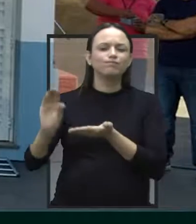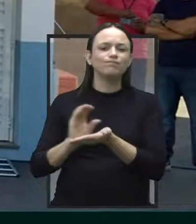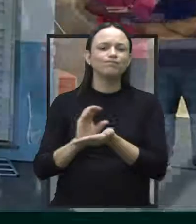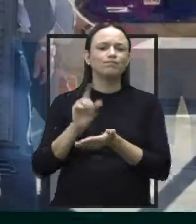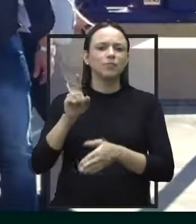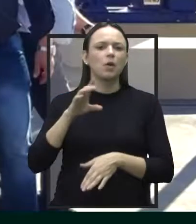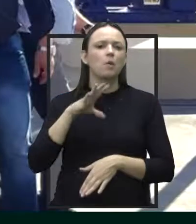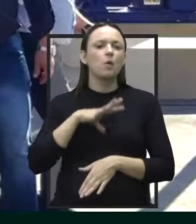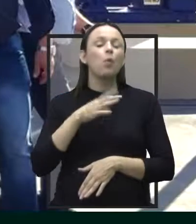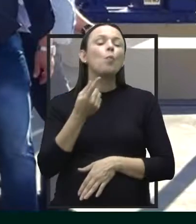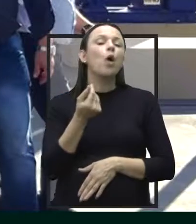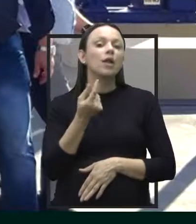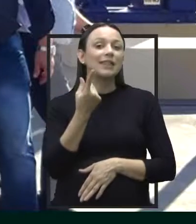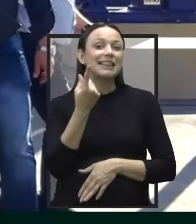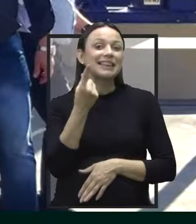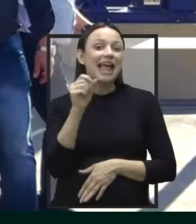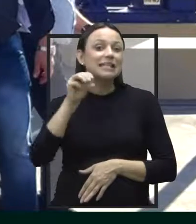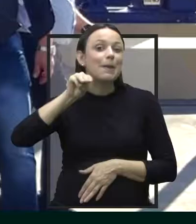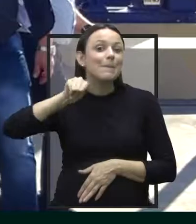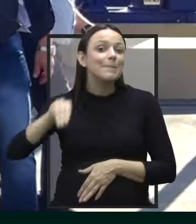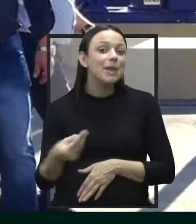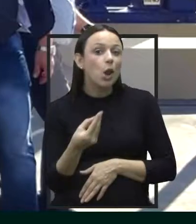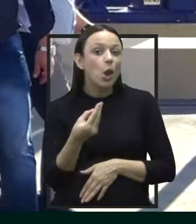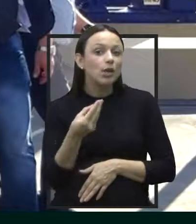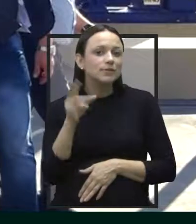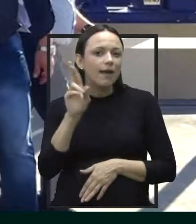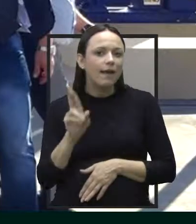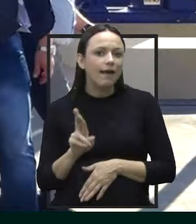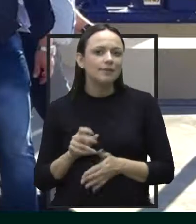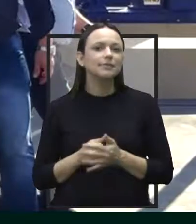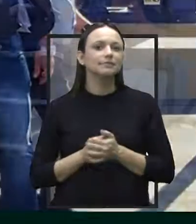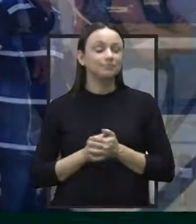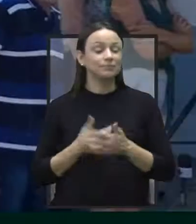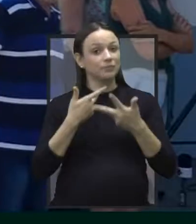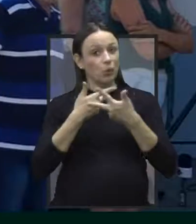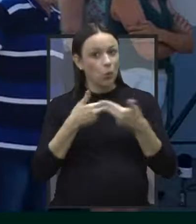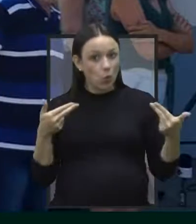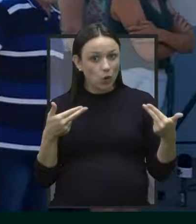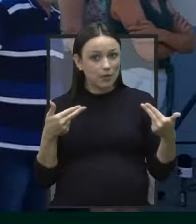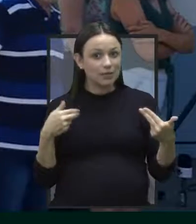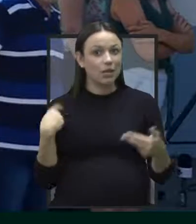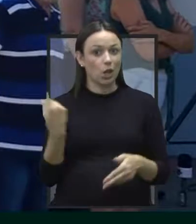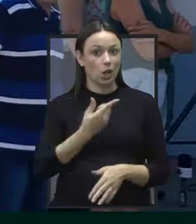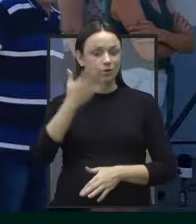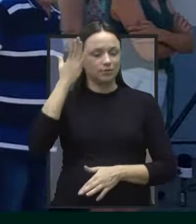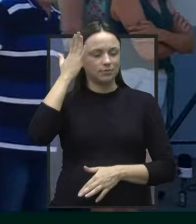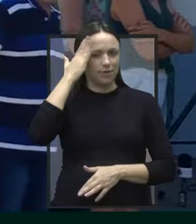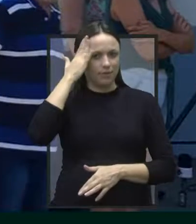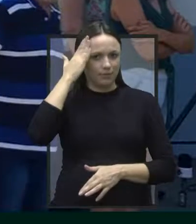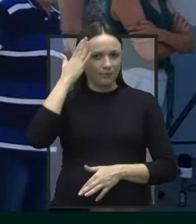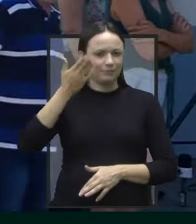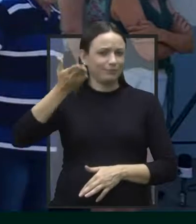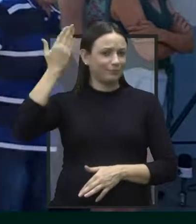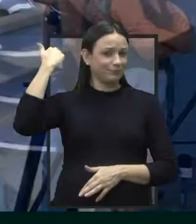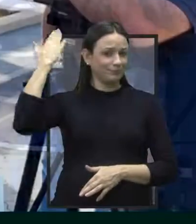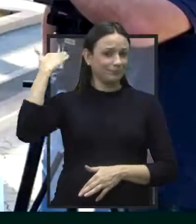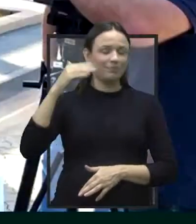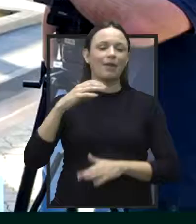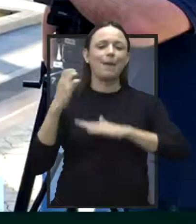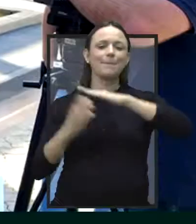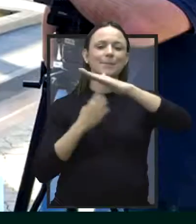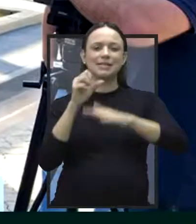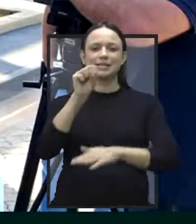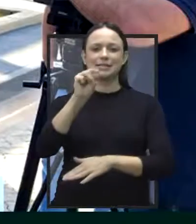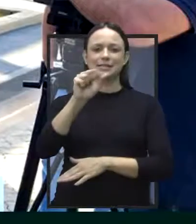Potunduva foi de 10 milhões de reais. Quer dizer, coisas que nós sabemos que quando era a época do Saenja,